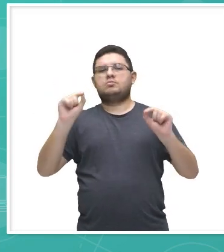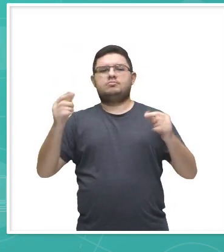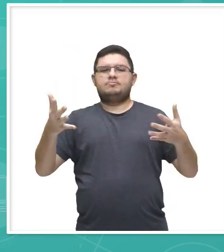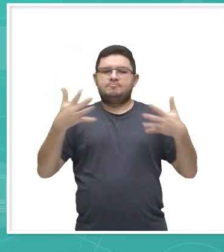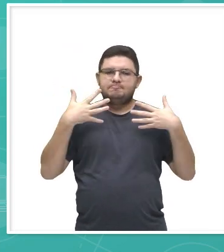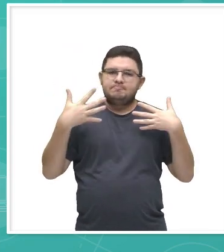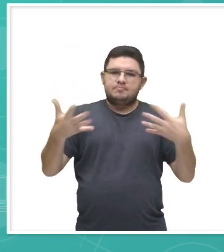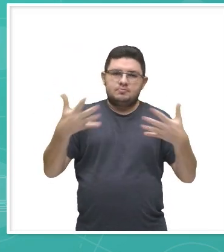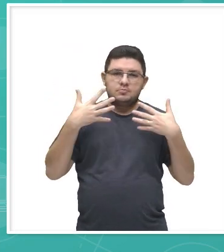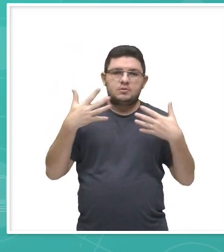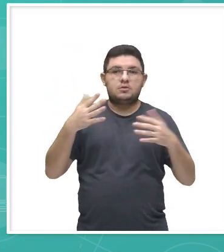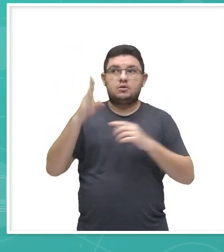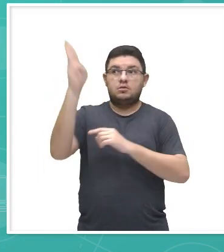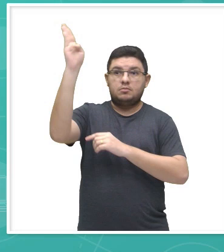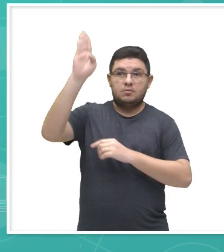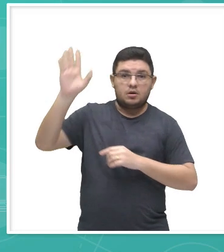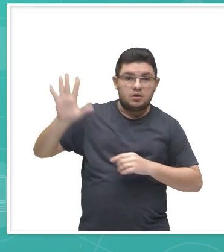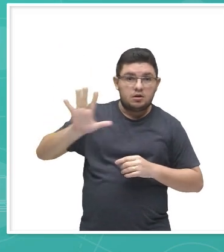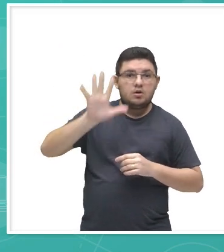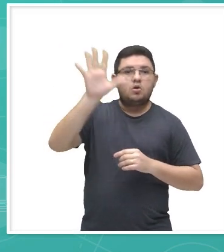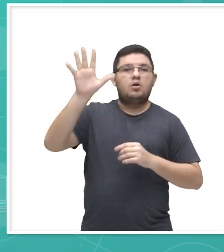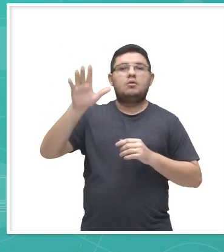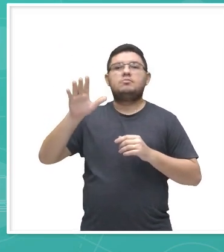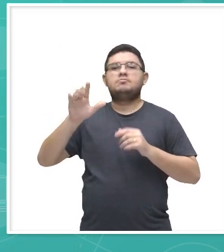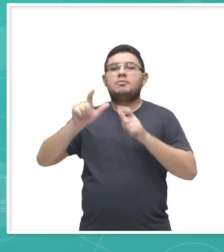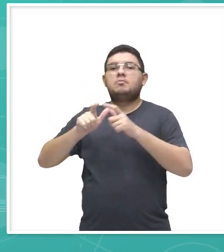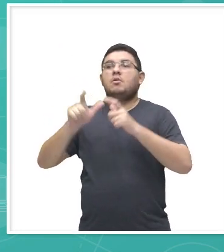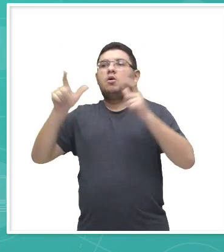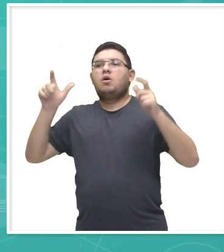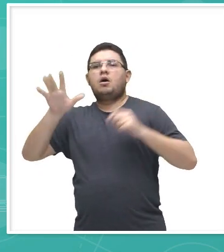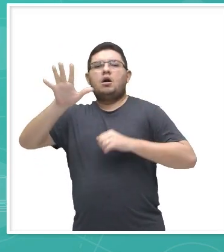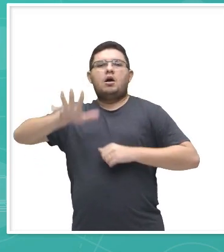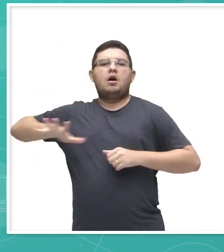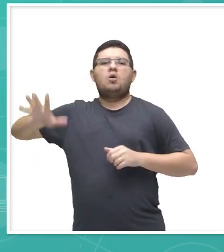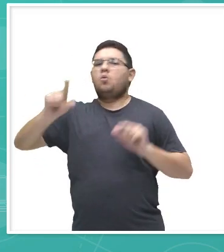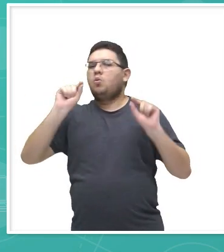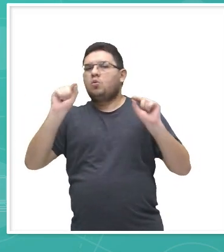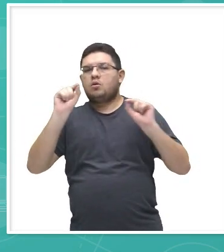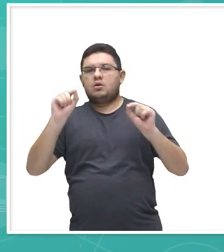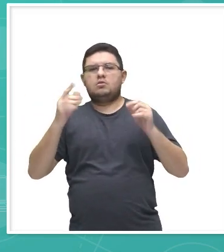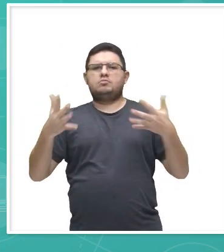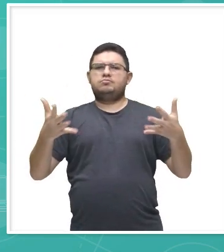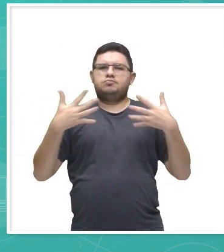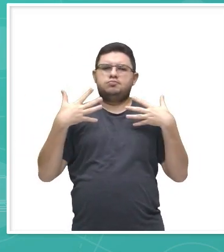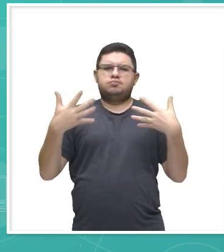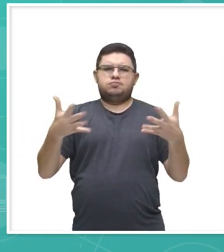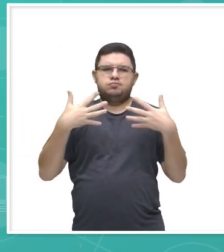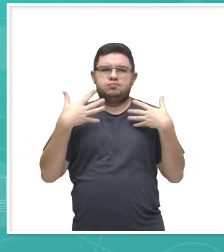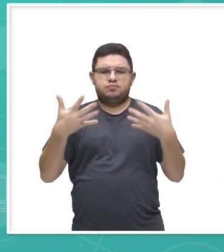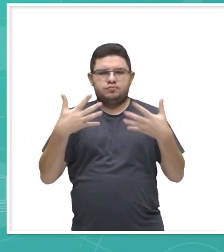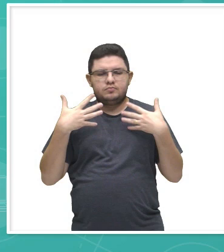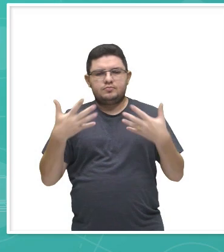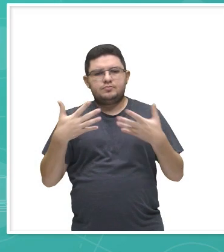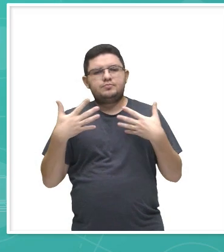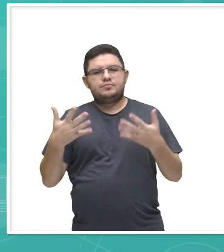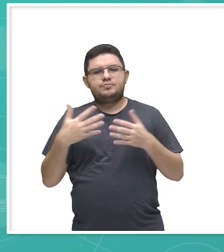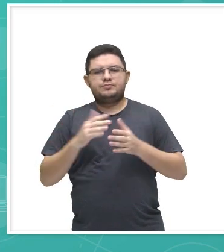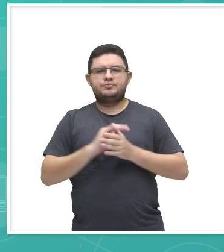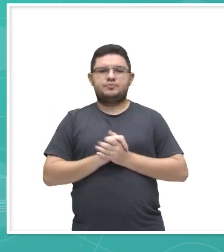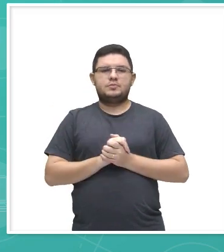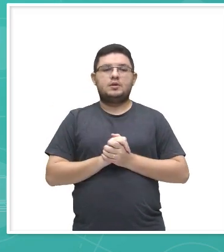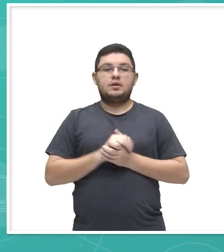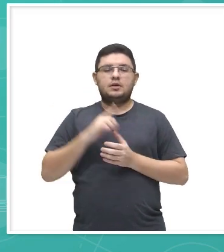território nacional, né? Então, a gente tem aí o Brasil, ele está localizado entre a região, entre os